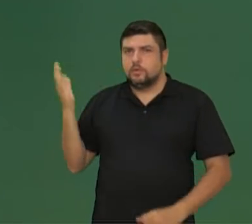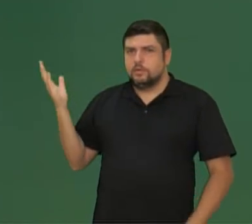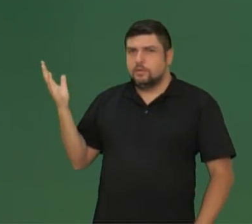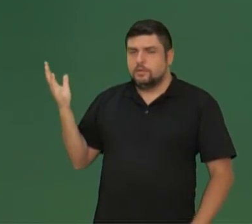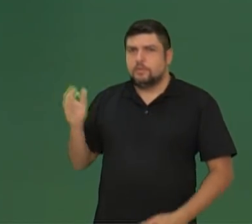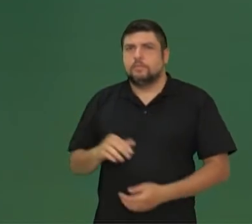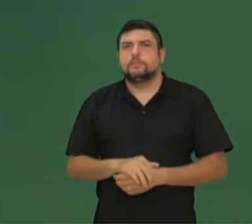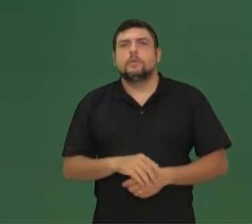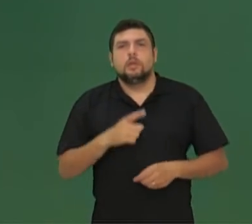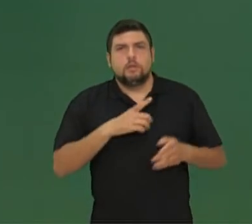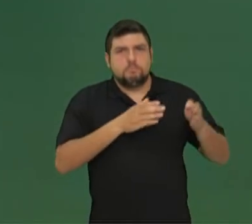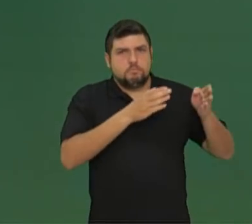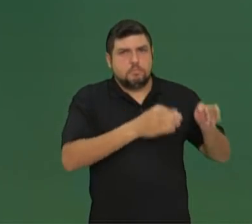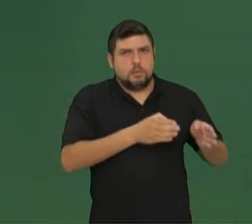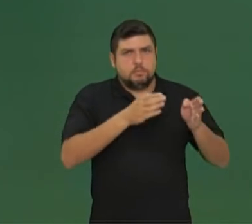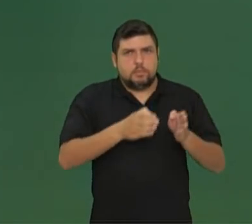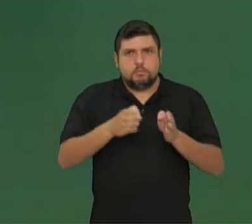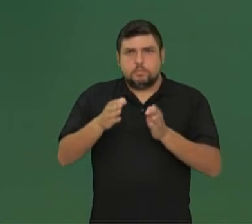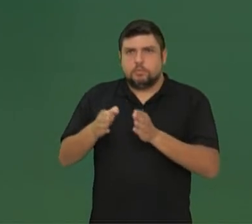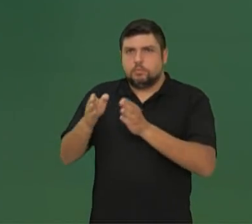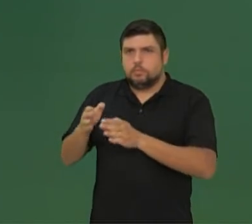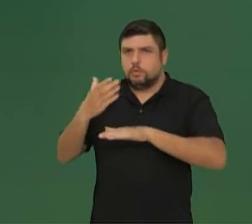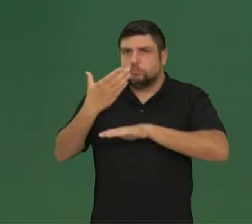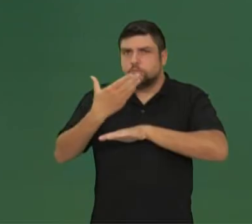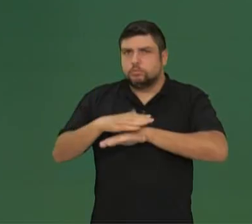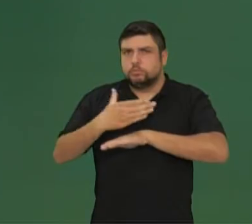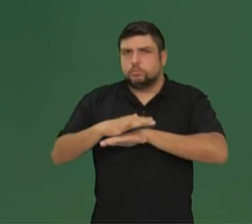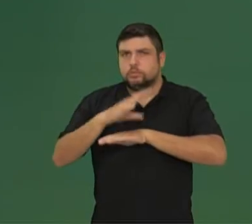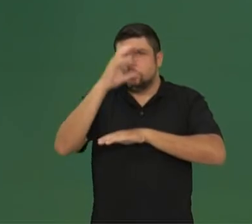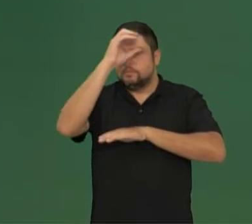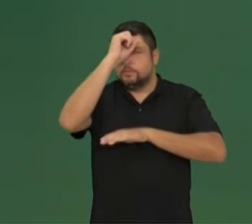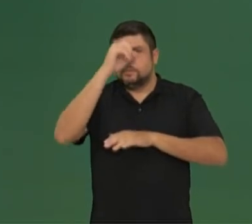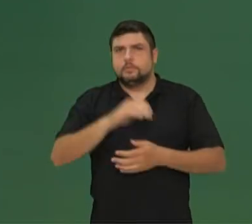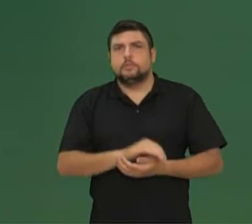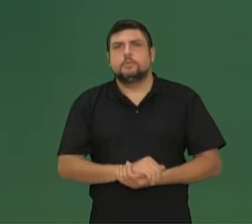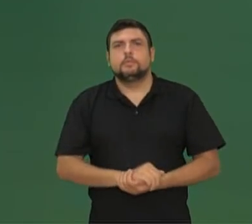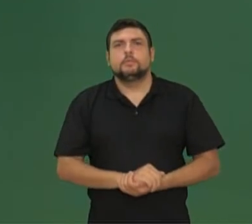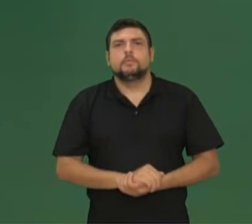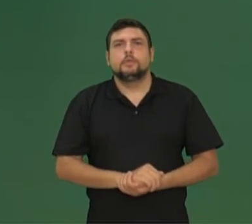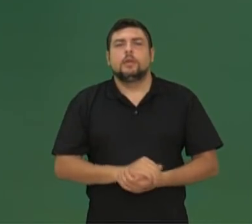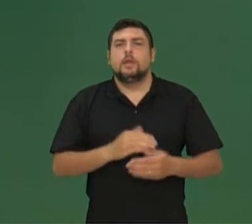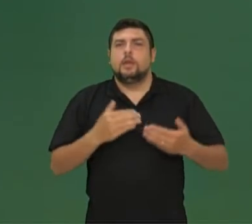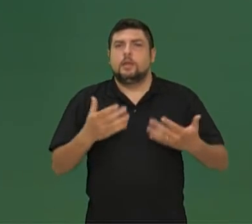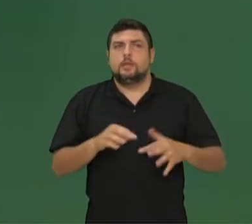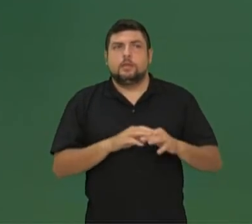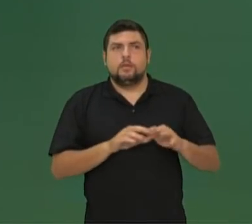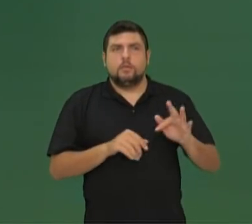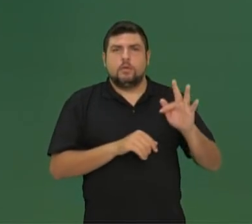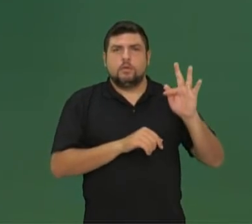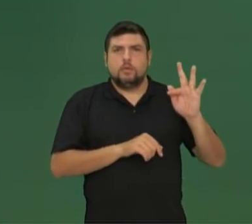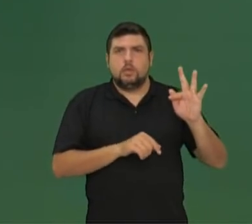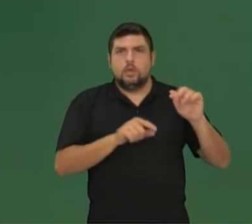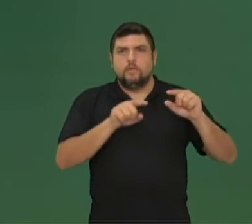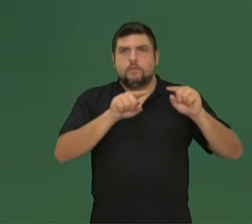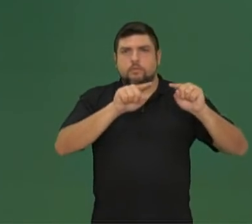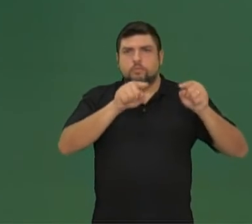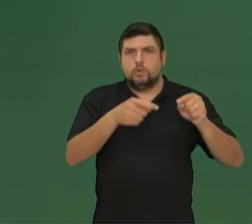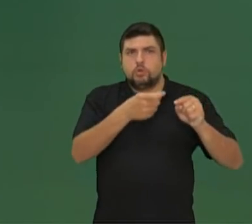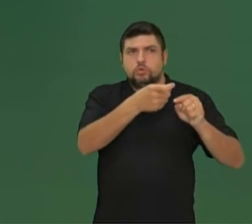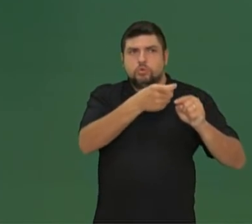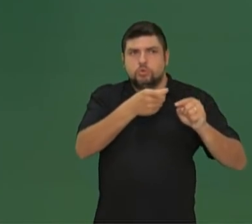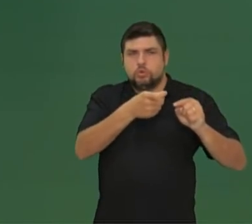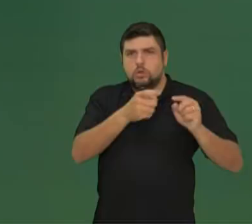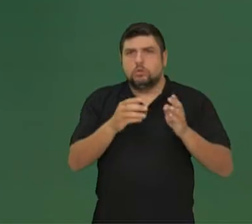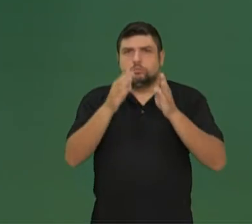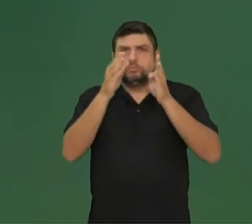passo a passo, conforme a gente já viu nos exemplos. Vamos considerar a função f de x igual ao módulo de x. Essa a gente já não viu, a gente já